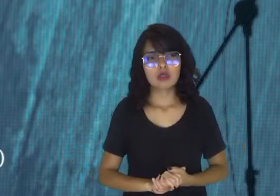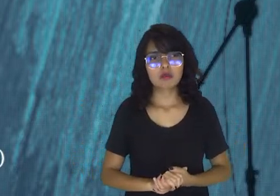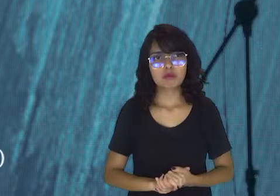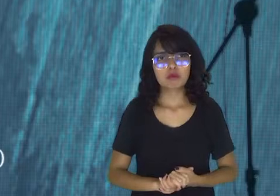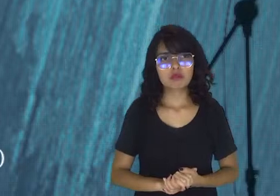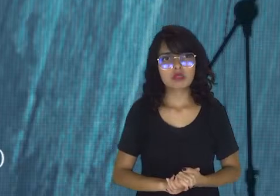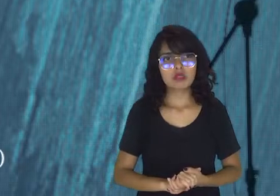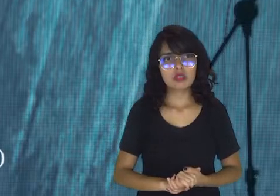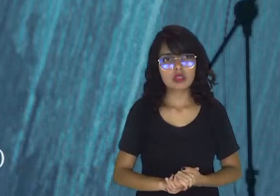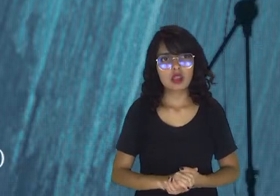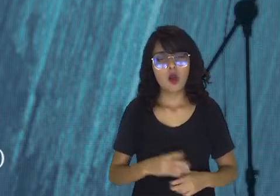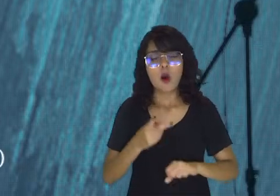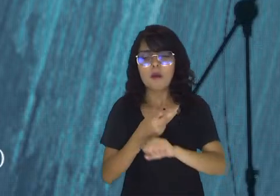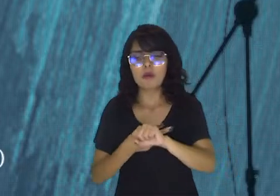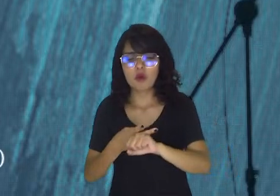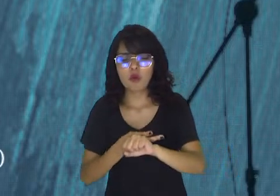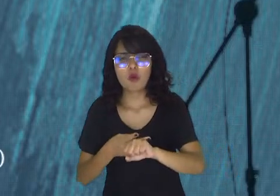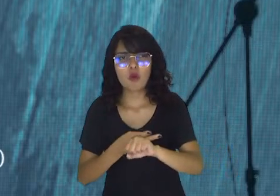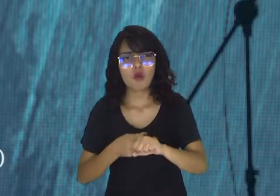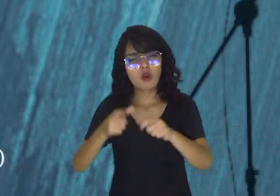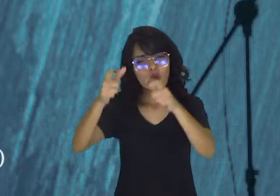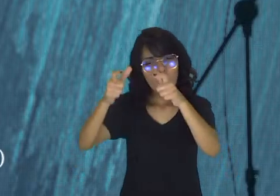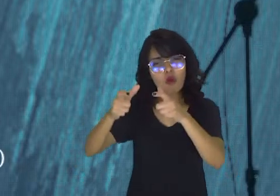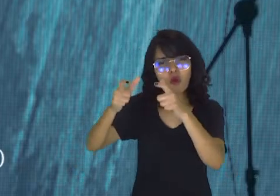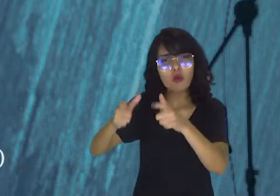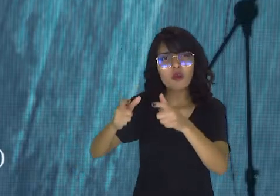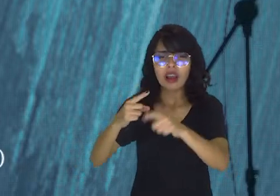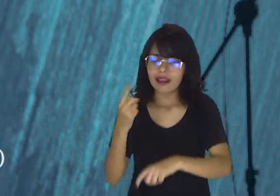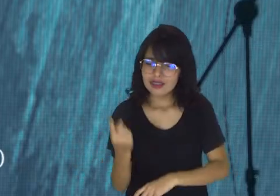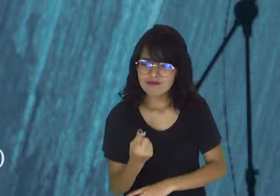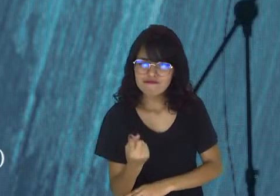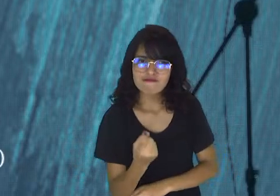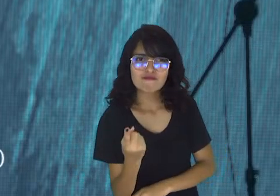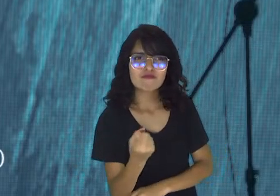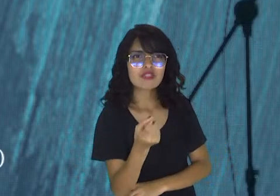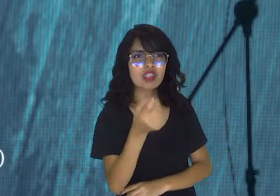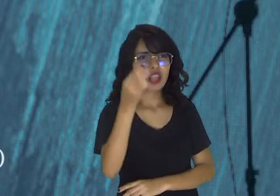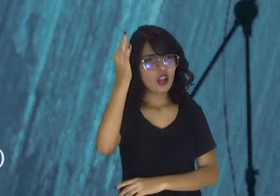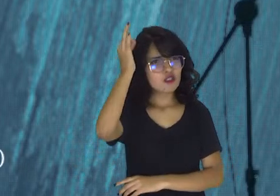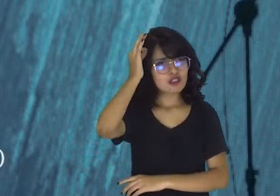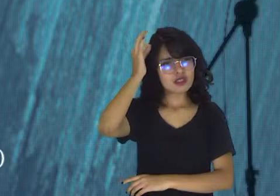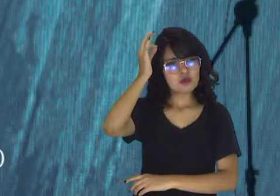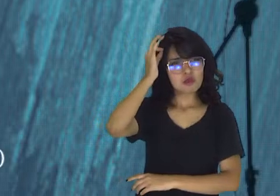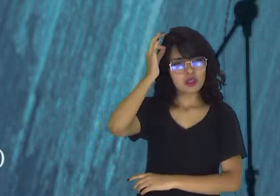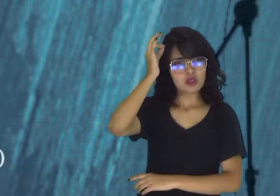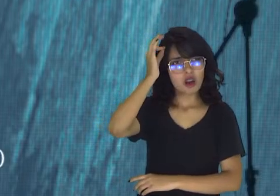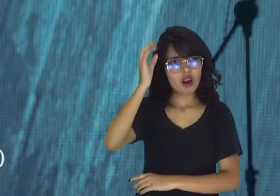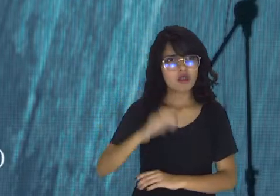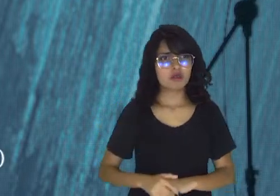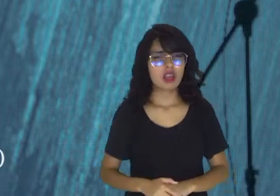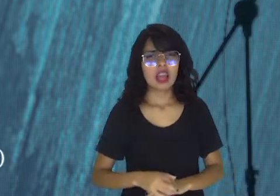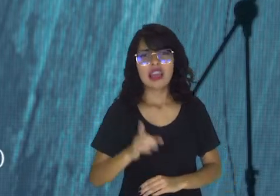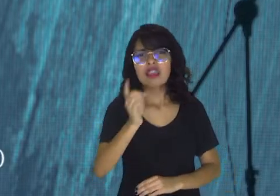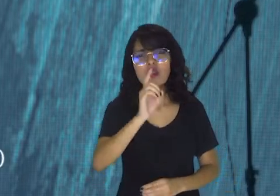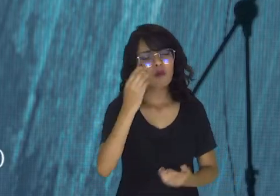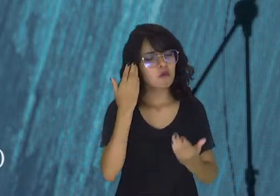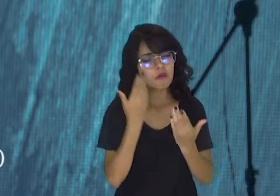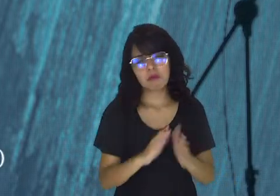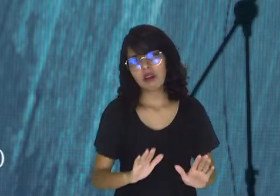é transitória, que não é passageira. Portanto, isso norteia todos os nossos